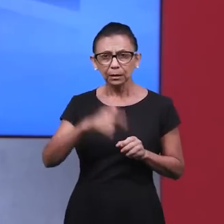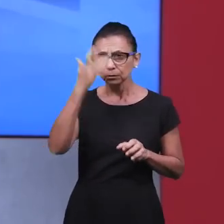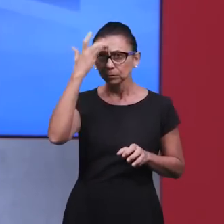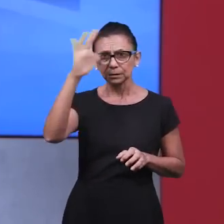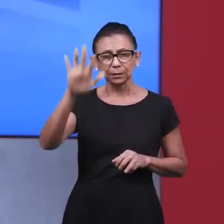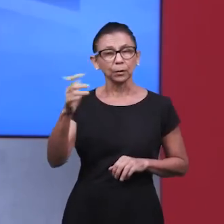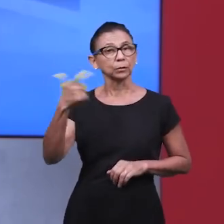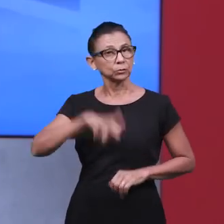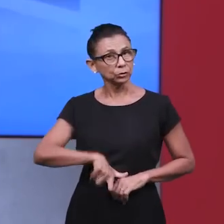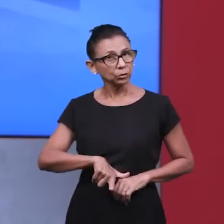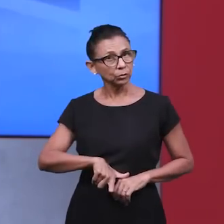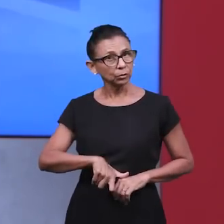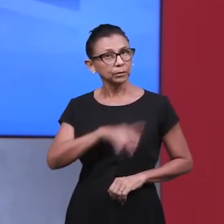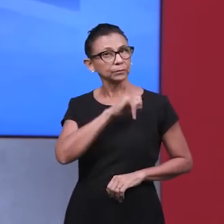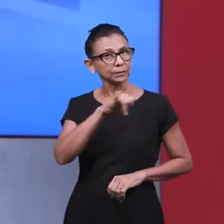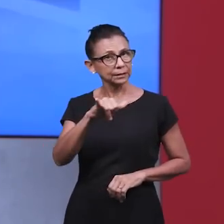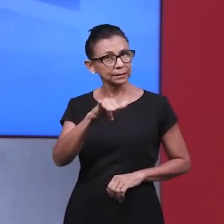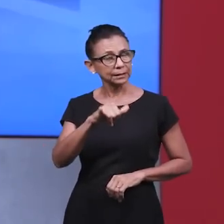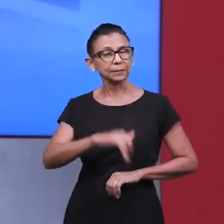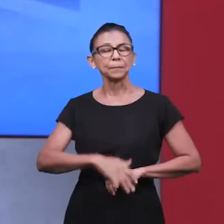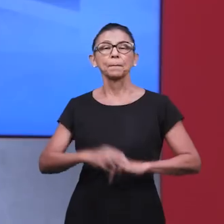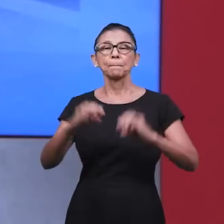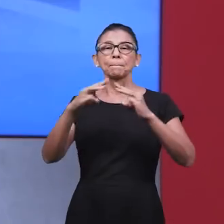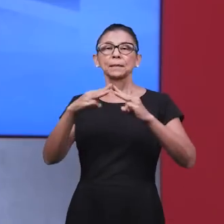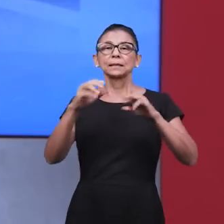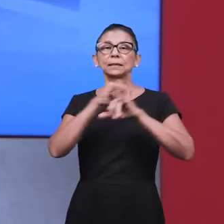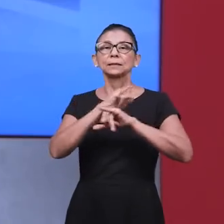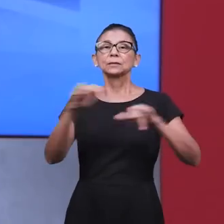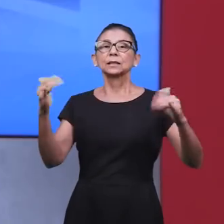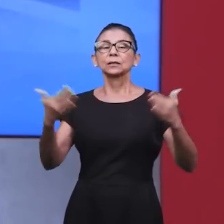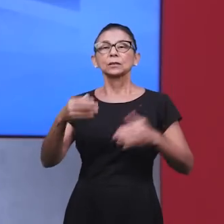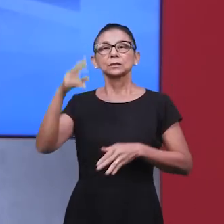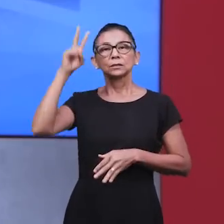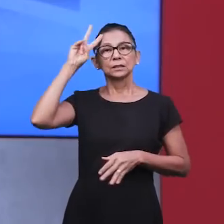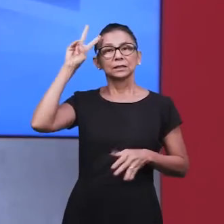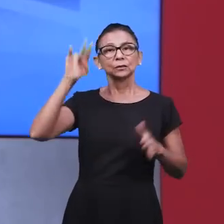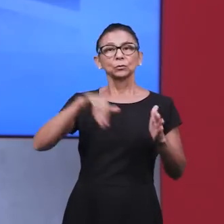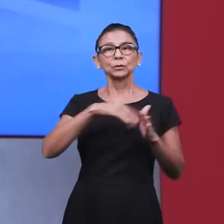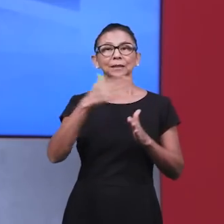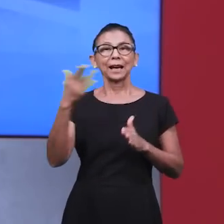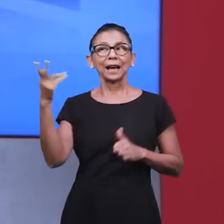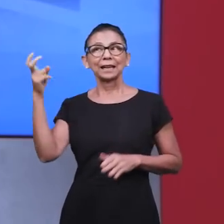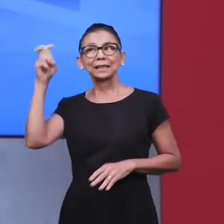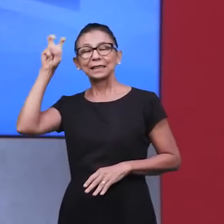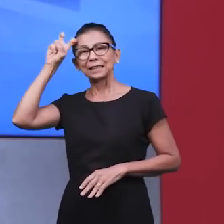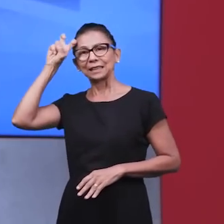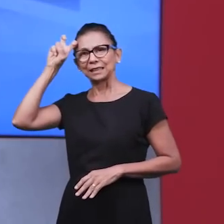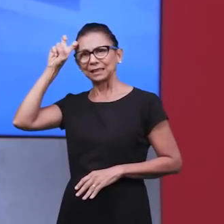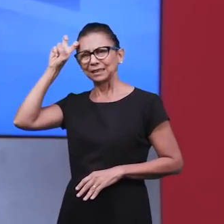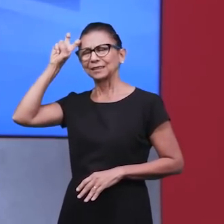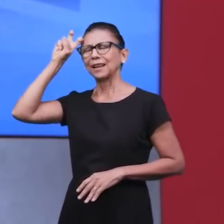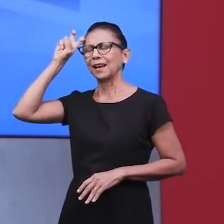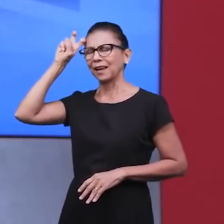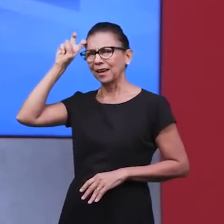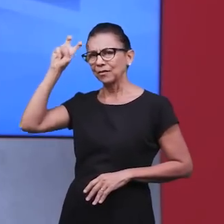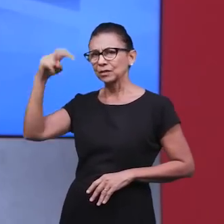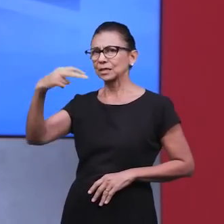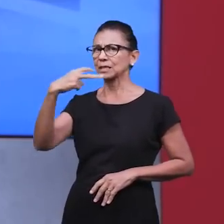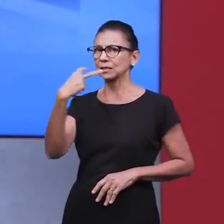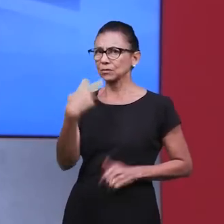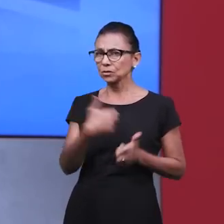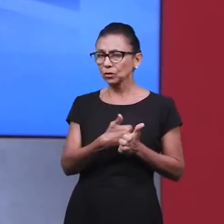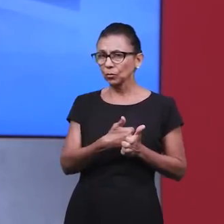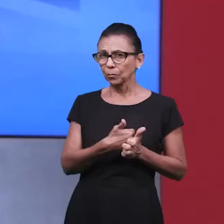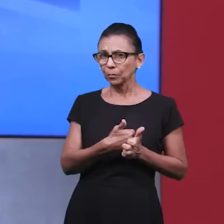sabia? Vou falar de novo, hein? Novamente, mais uma vez. O Maranhão News agora é de segunda a quinta-feira. Você assiste,